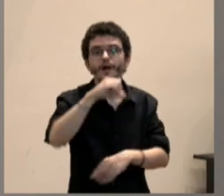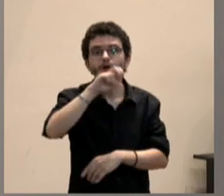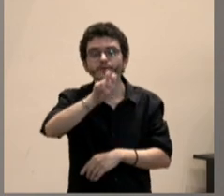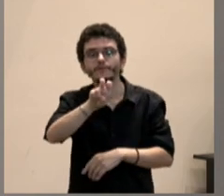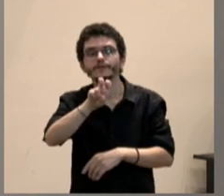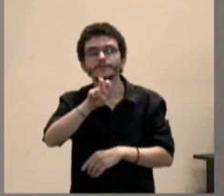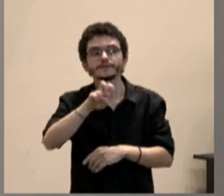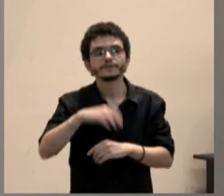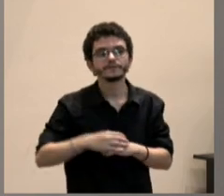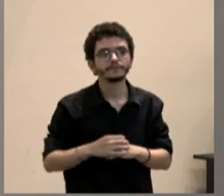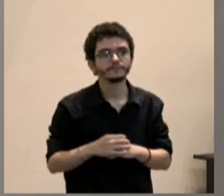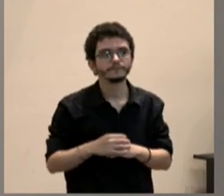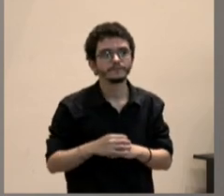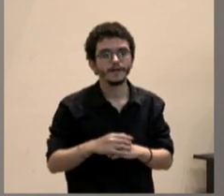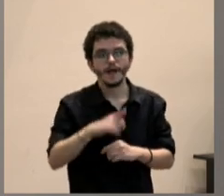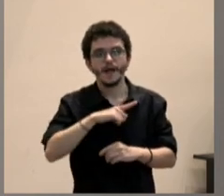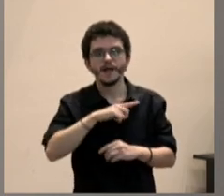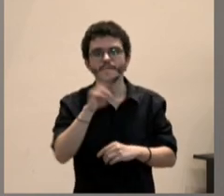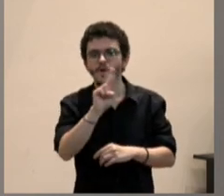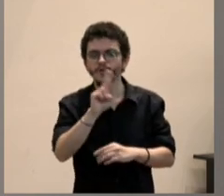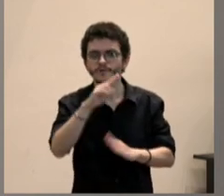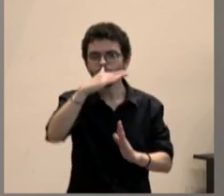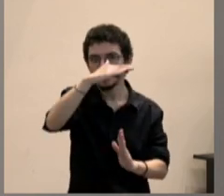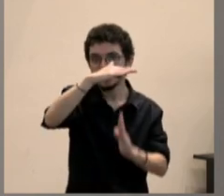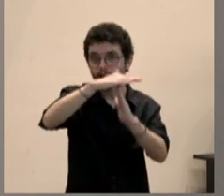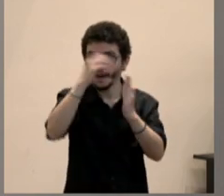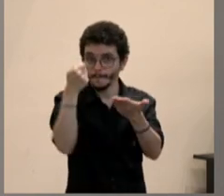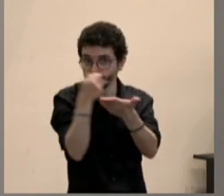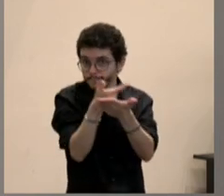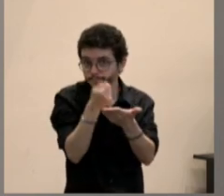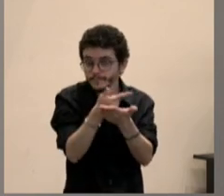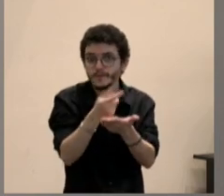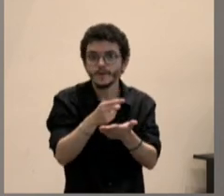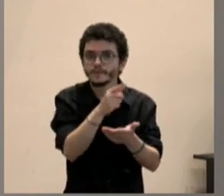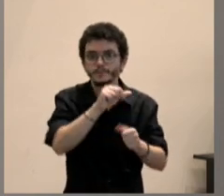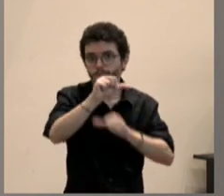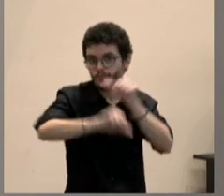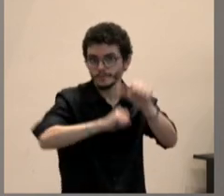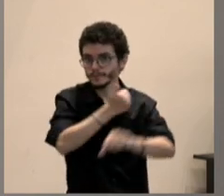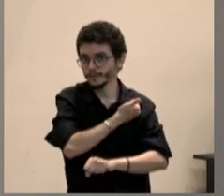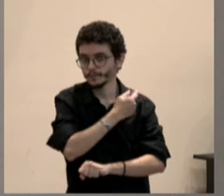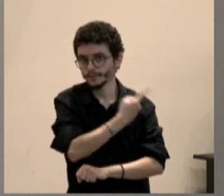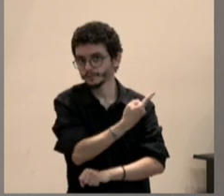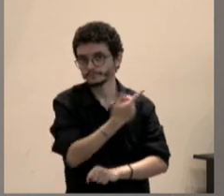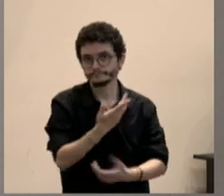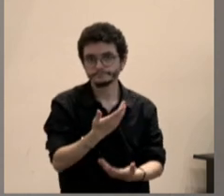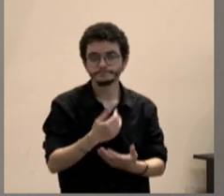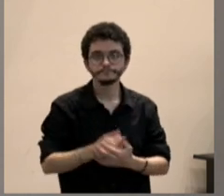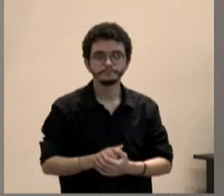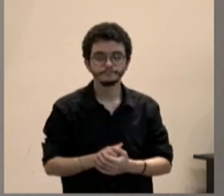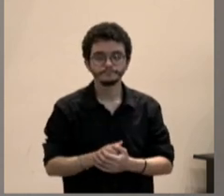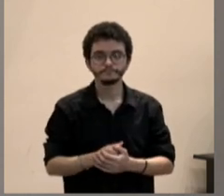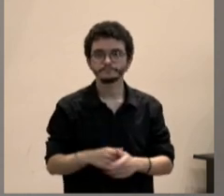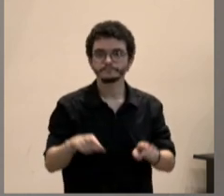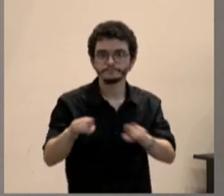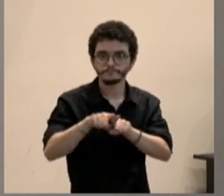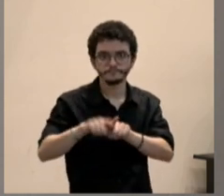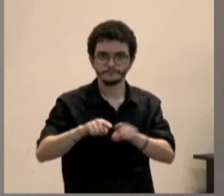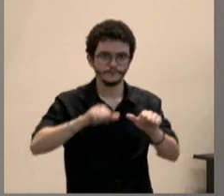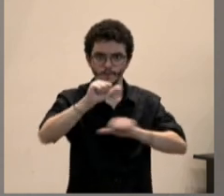né, chamada teto de gastos, não mexeu nesse número aí. O arcabouço fiscal também não mexe